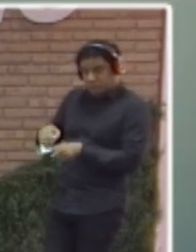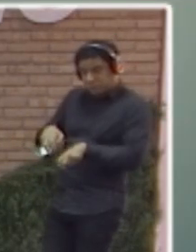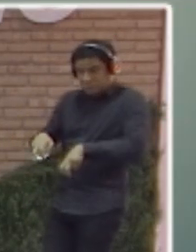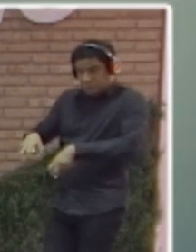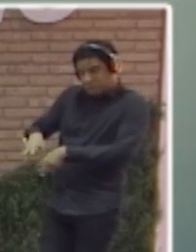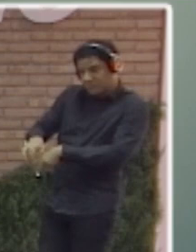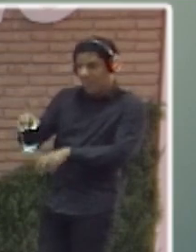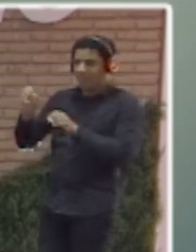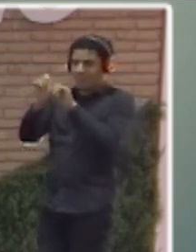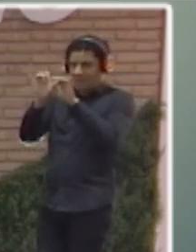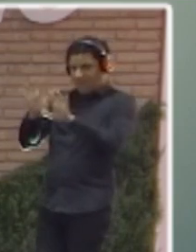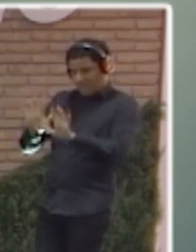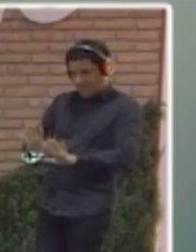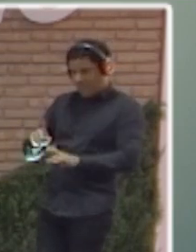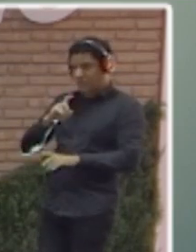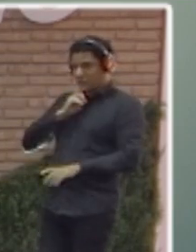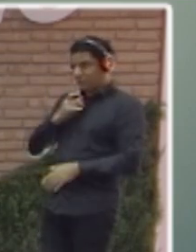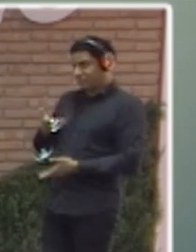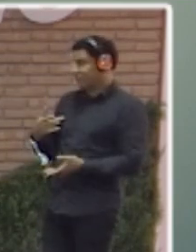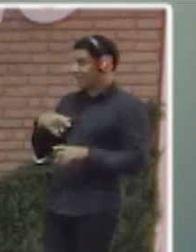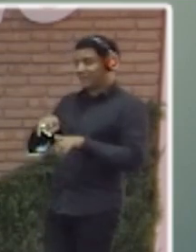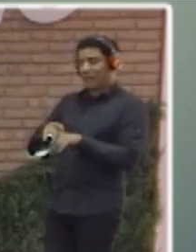também ir fazer caminhadas durante o verão.